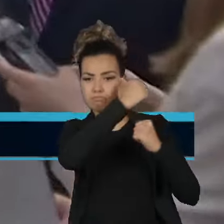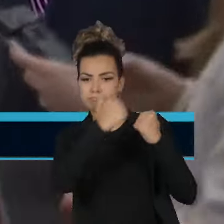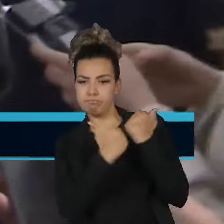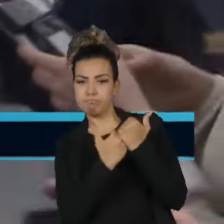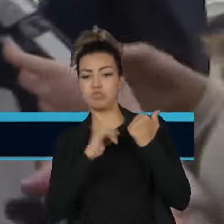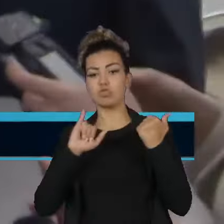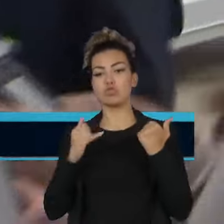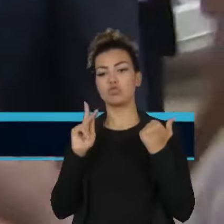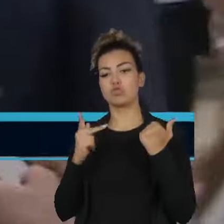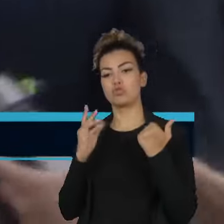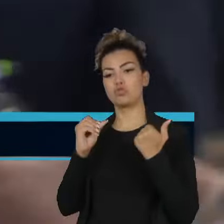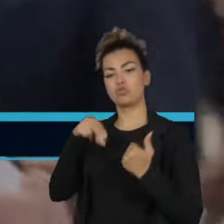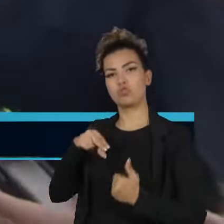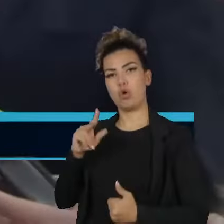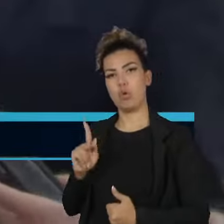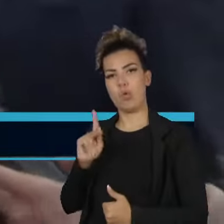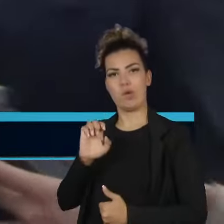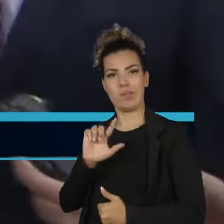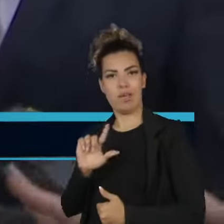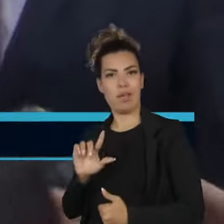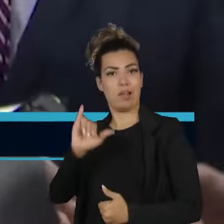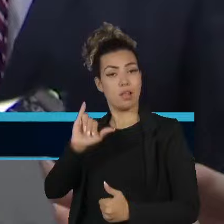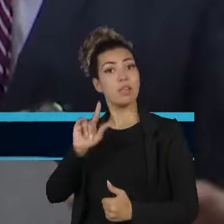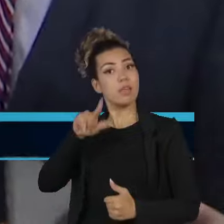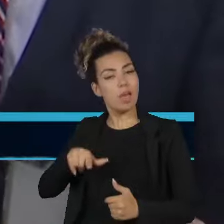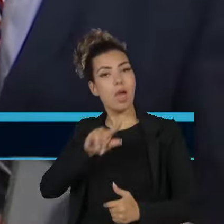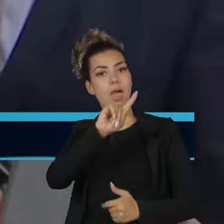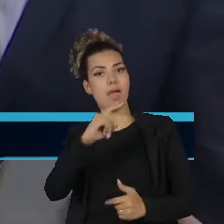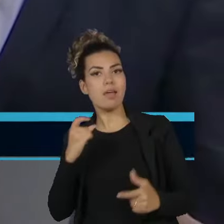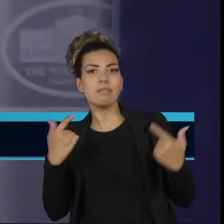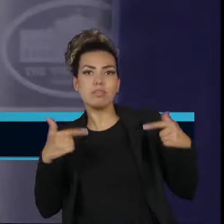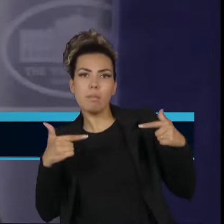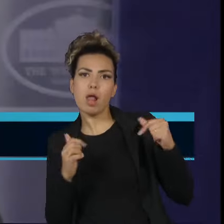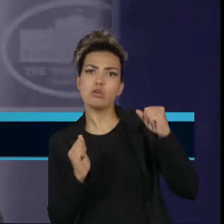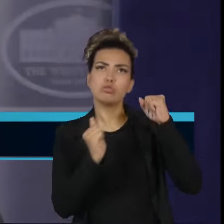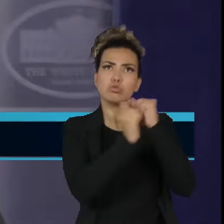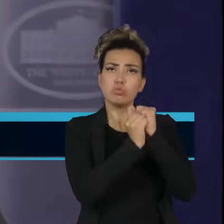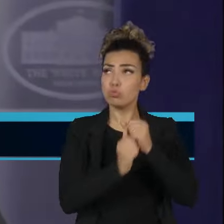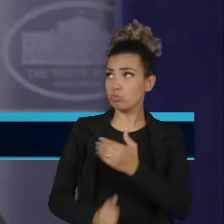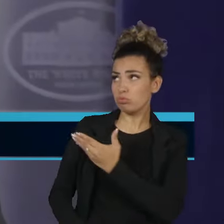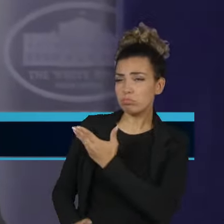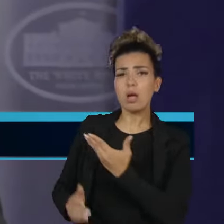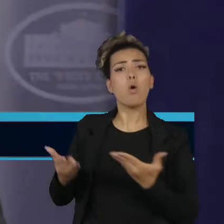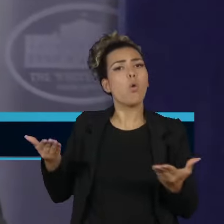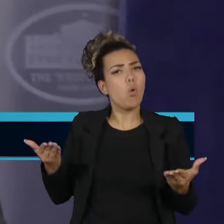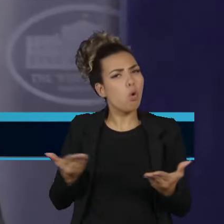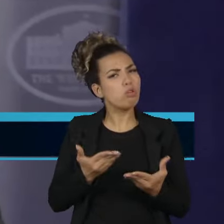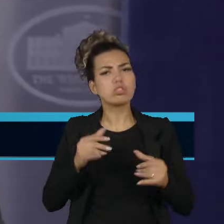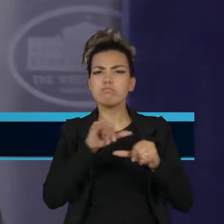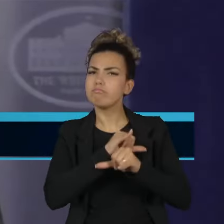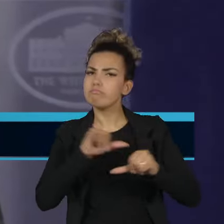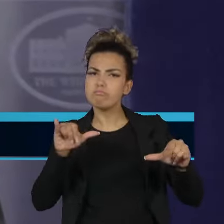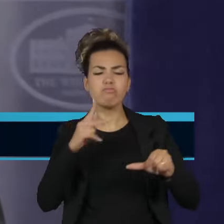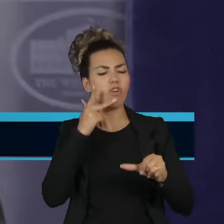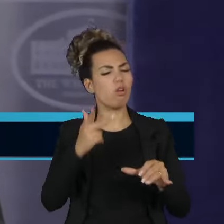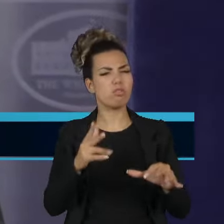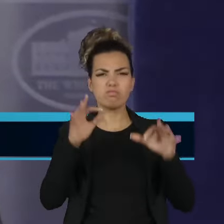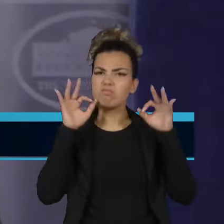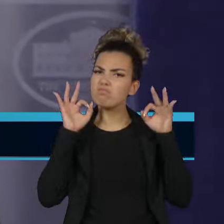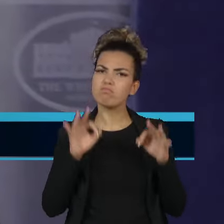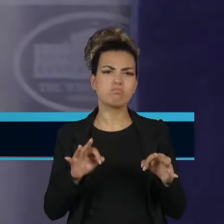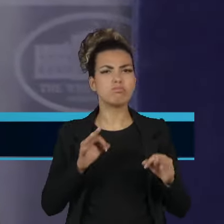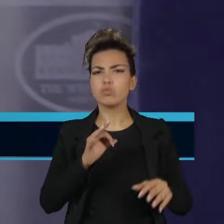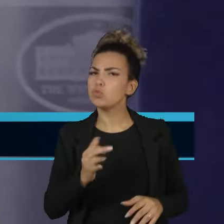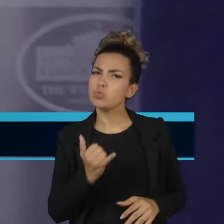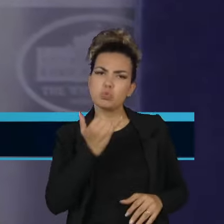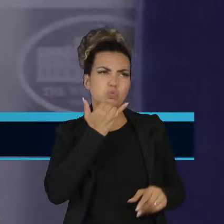por mais tempo na tumultuada administração do ex-presidente, afirmou que hoje está convencido de que Trump